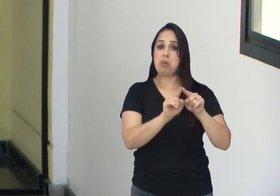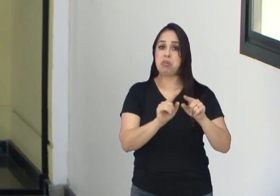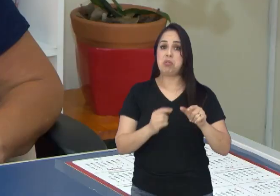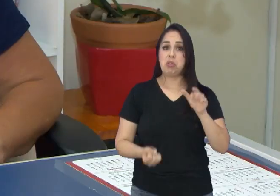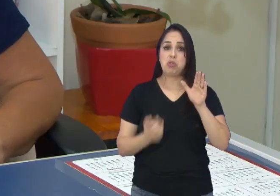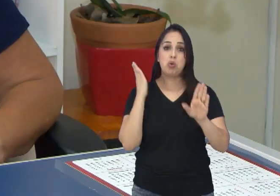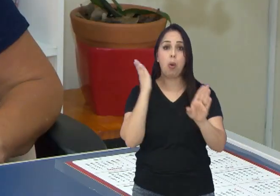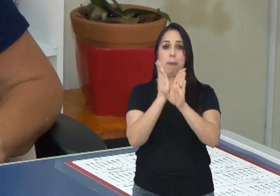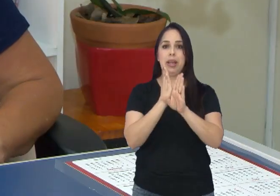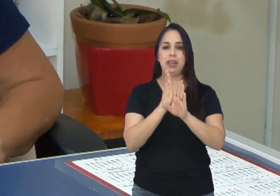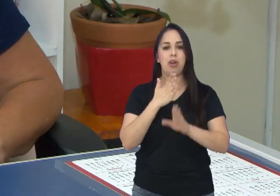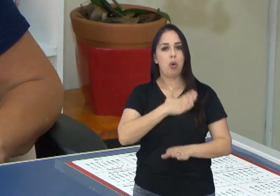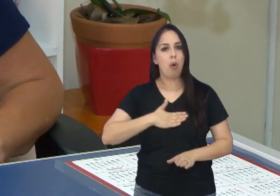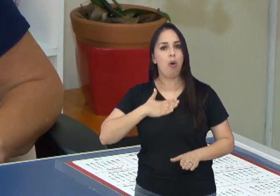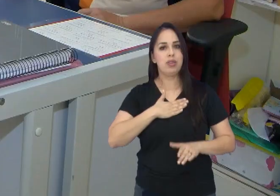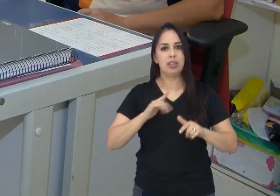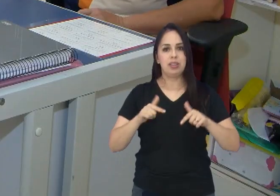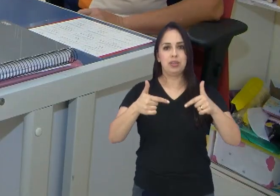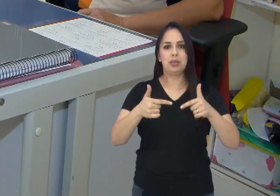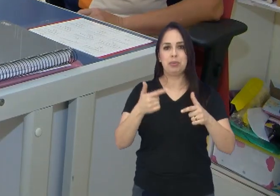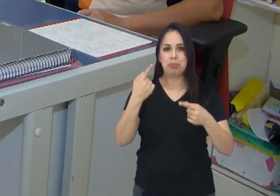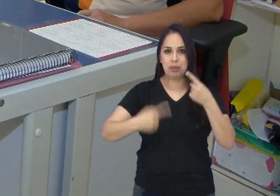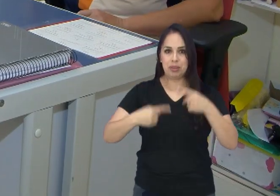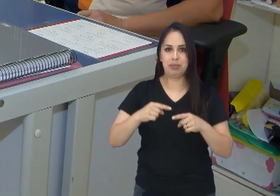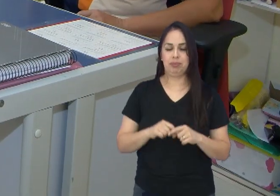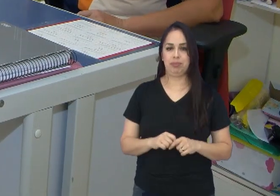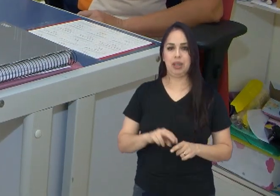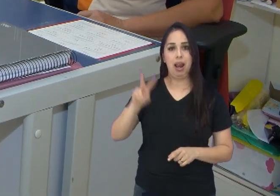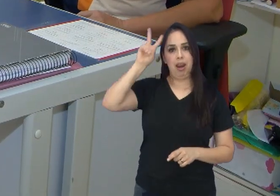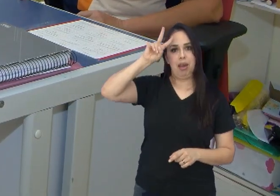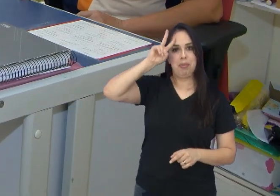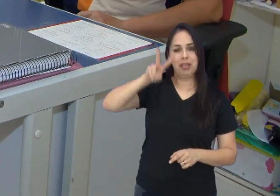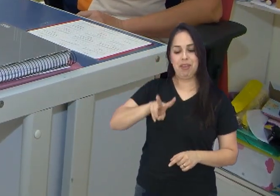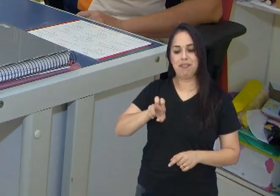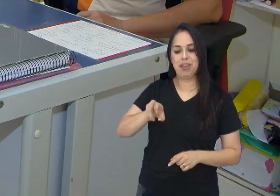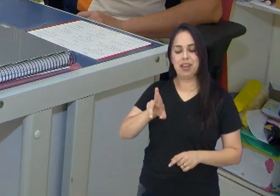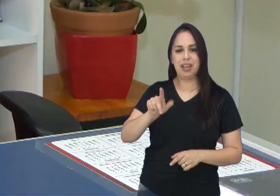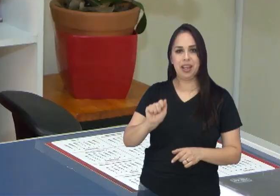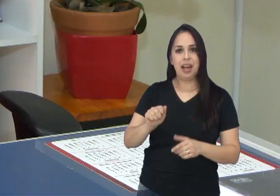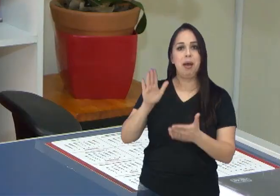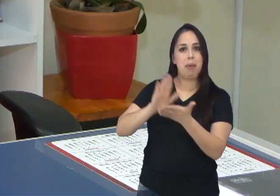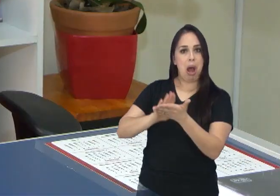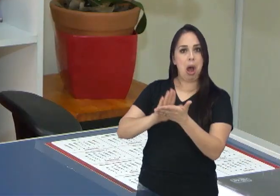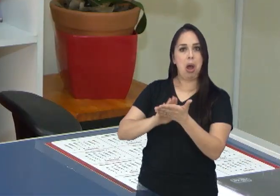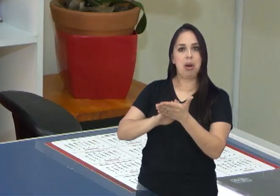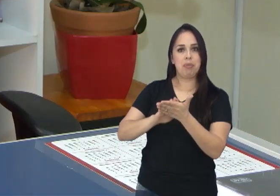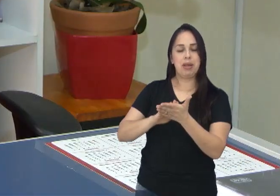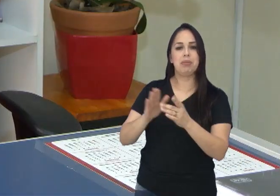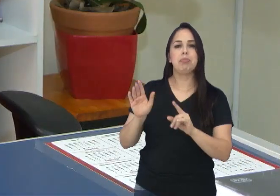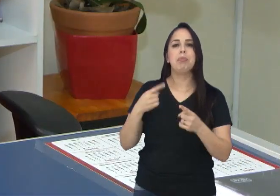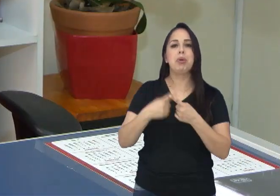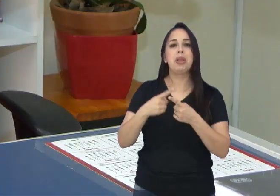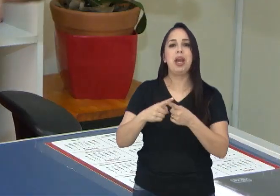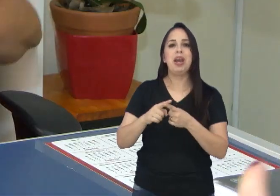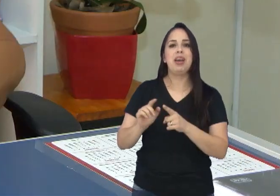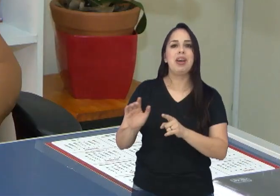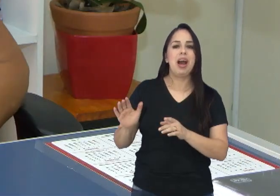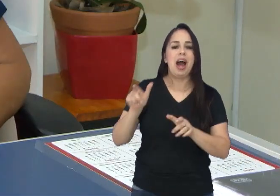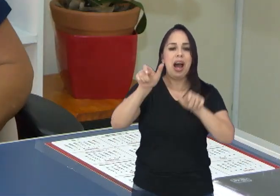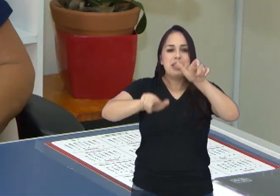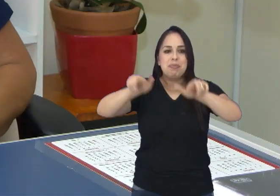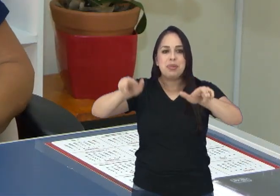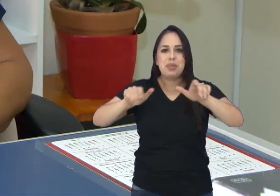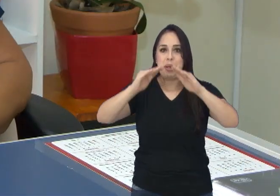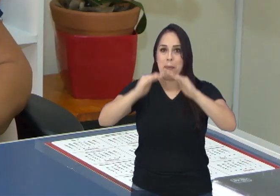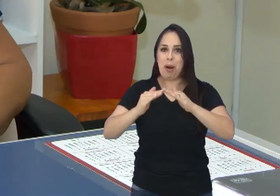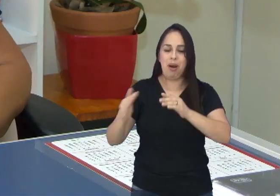ali, né? E lembra da Dona Vera? Ela não poderia deixar de parabenizar o bairro que a acolheu e lhe deu tanto e os